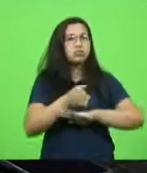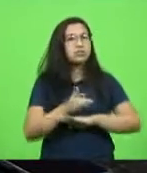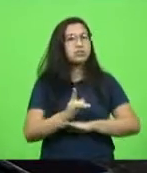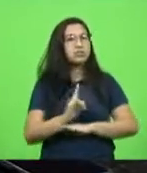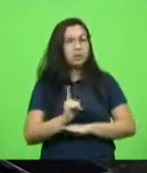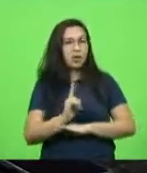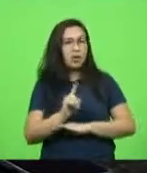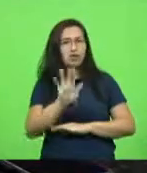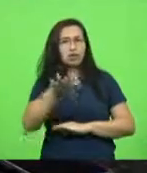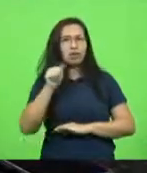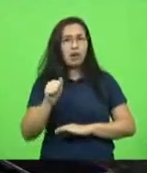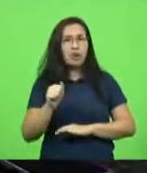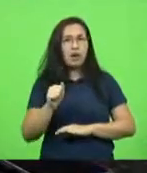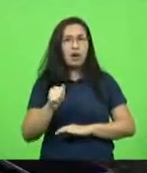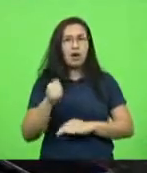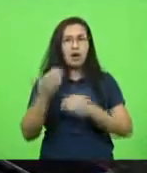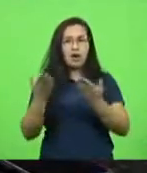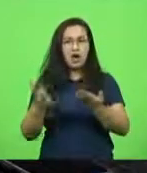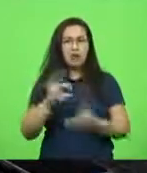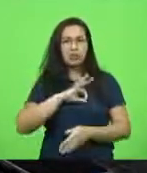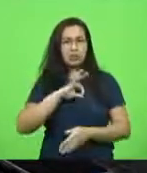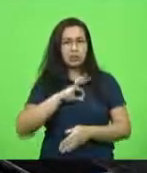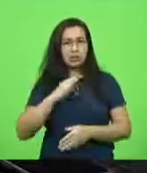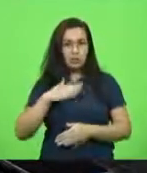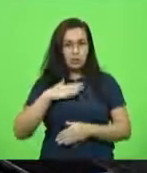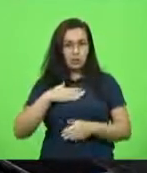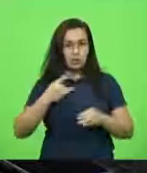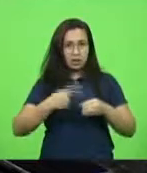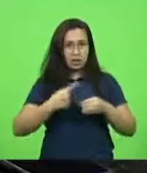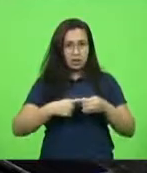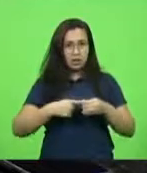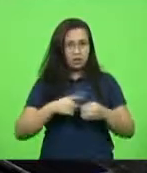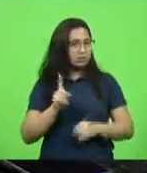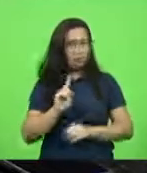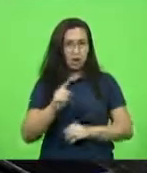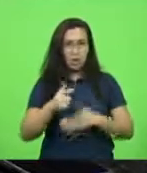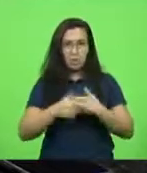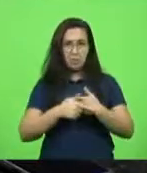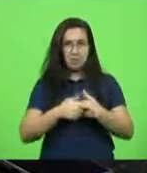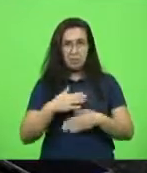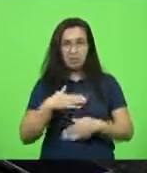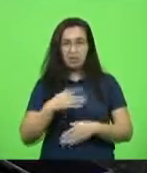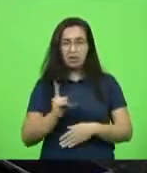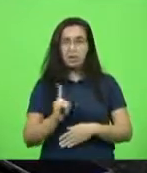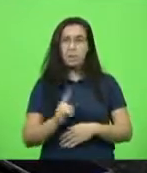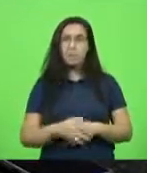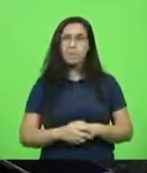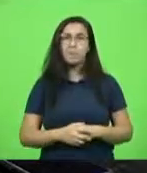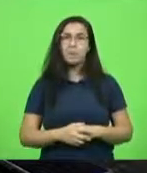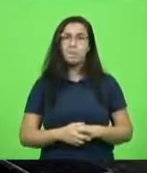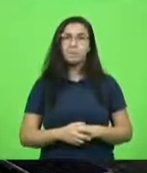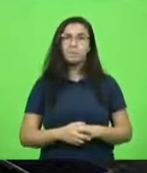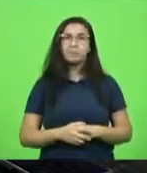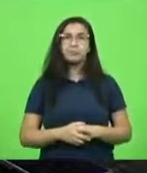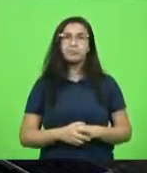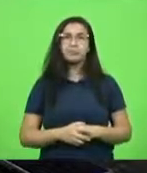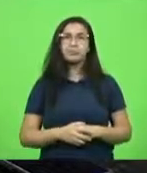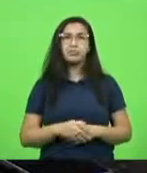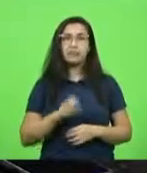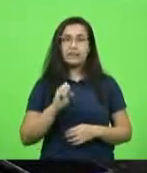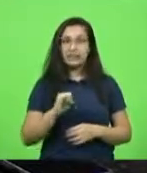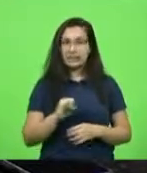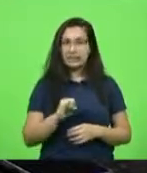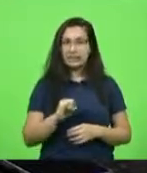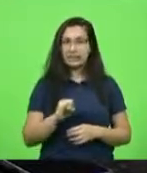policial para minha cidade não vou é porque você não é meu papel e gostaria que se alguém a pensar se o contrário provado